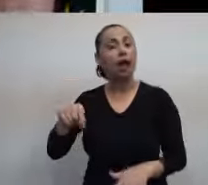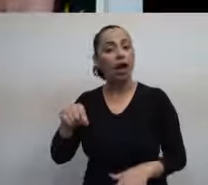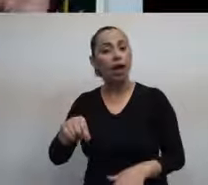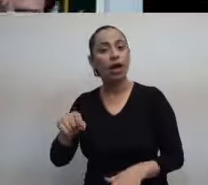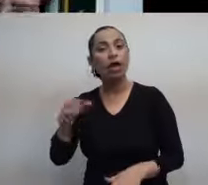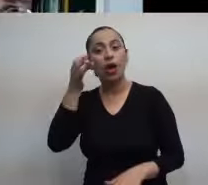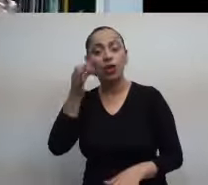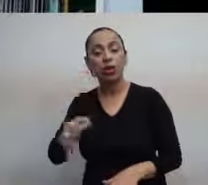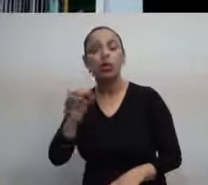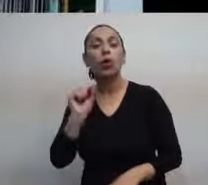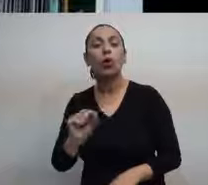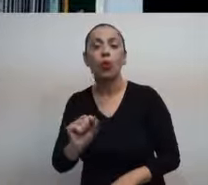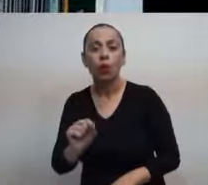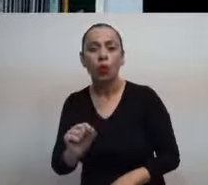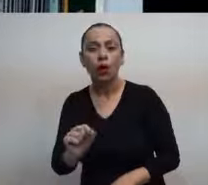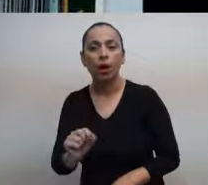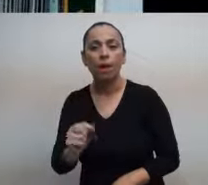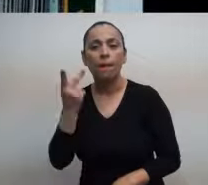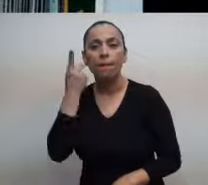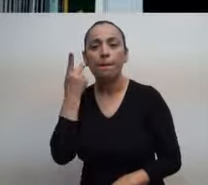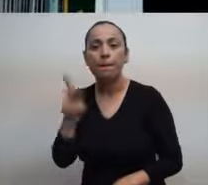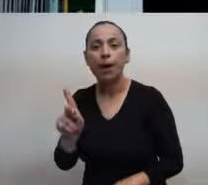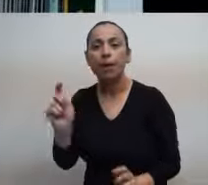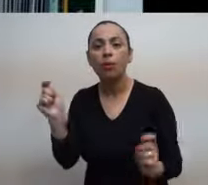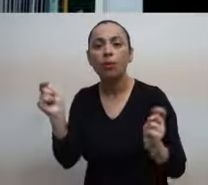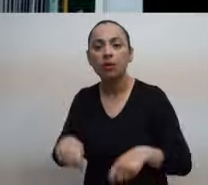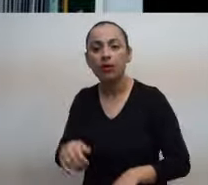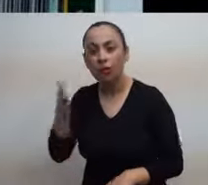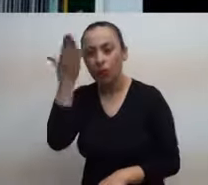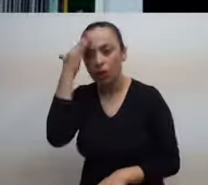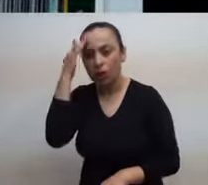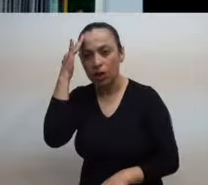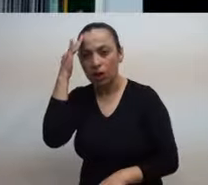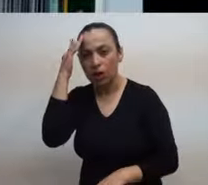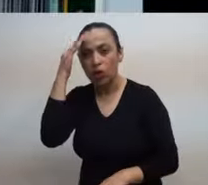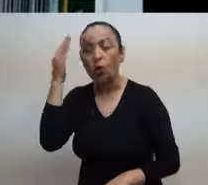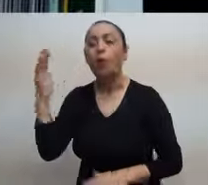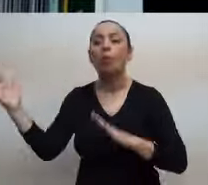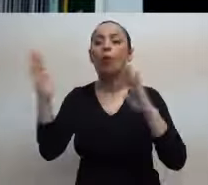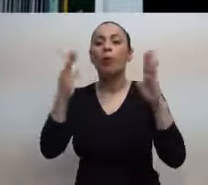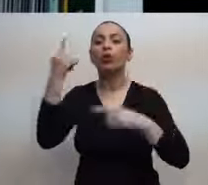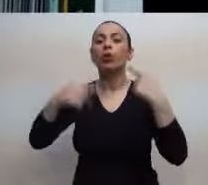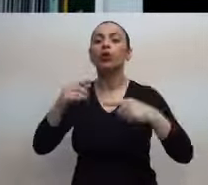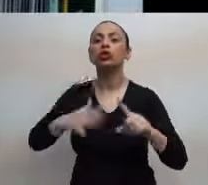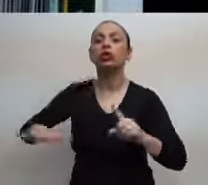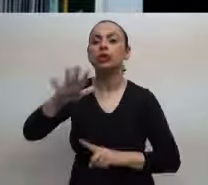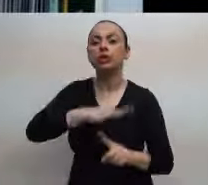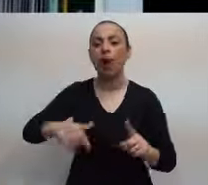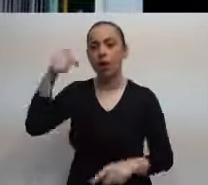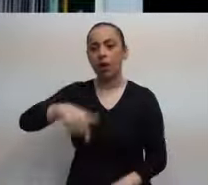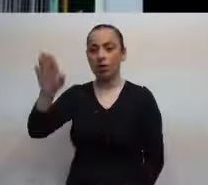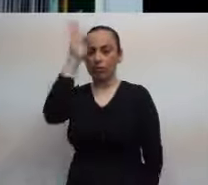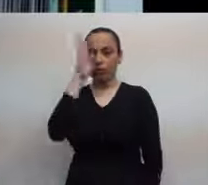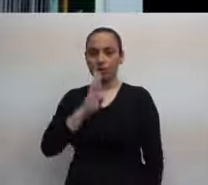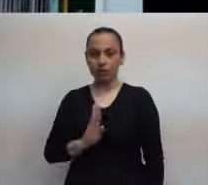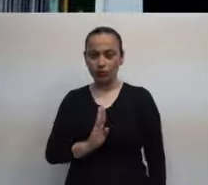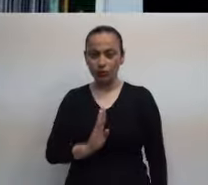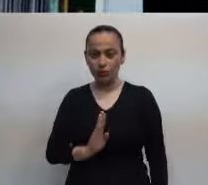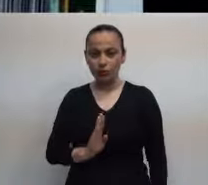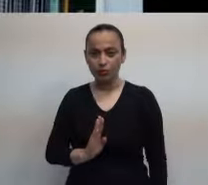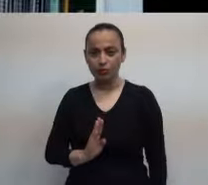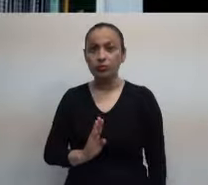Aqui chamo a atenção para um possível entendimento do momento político-social do